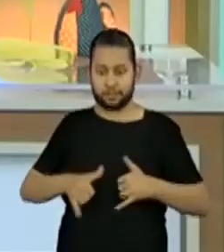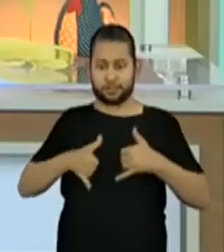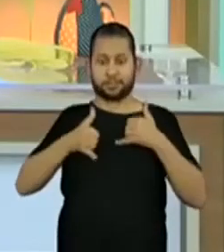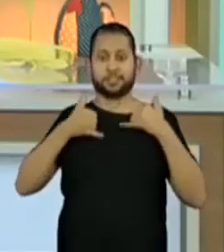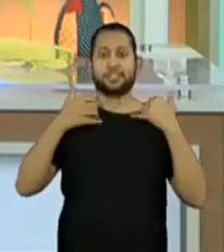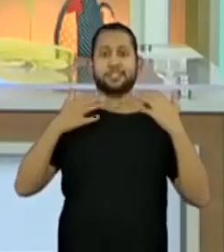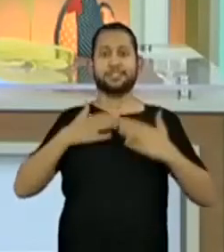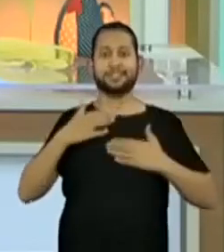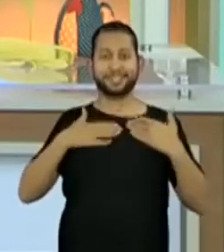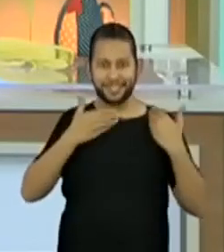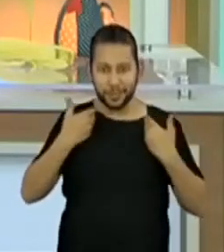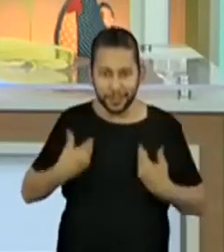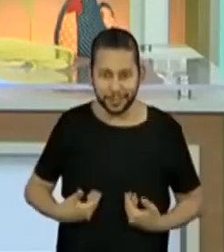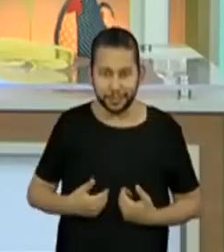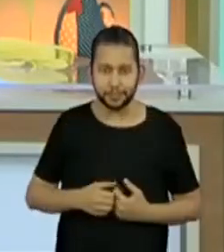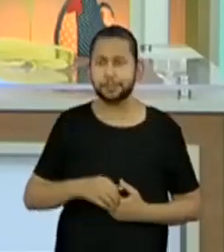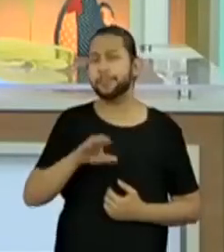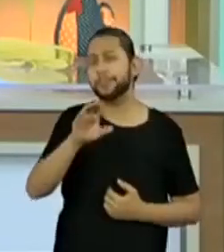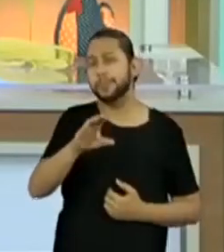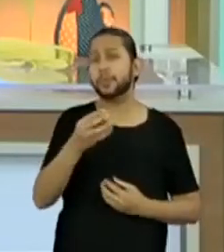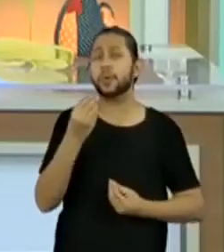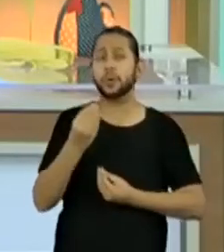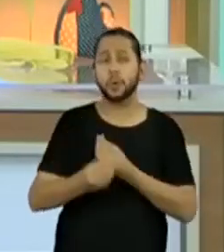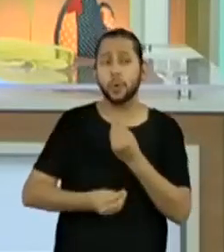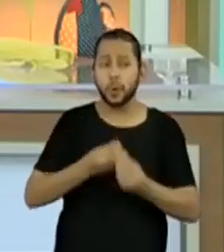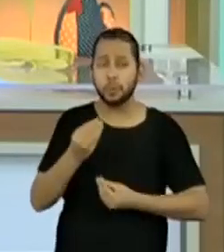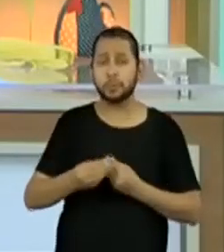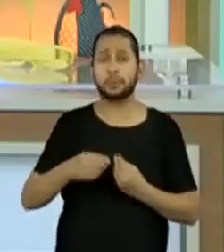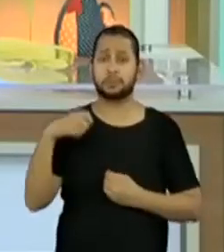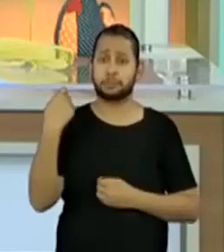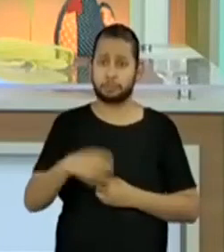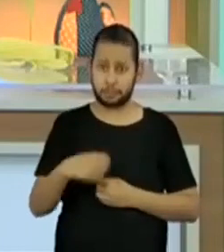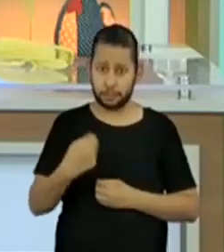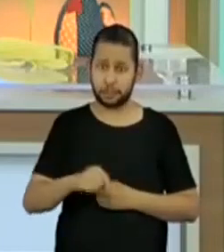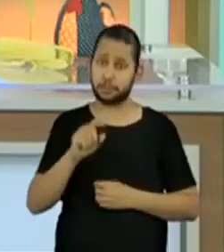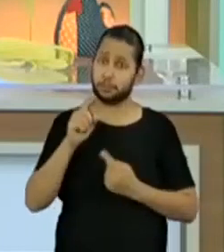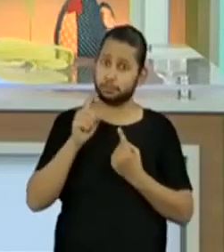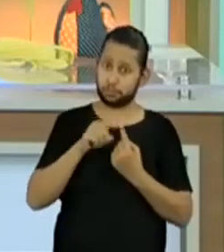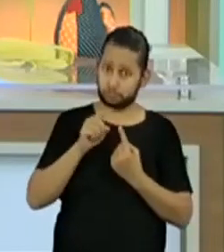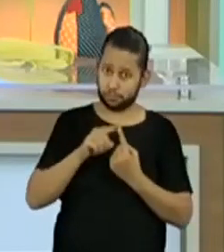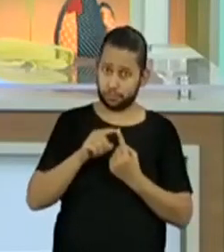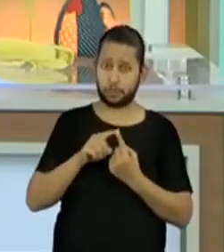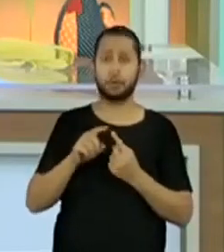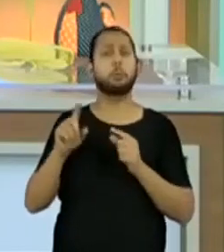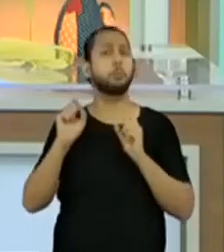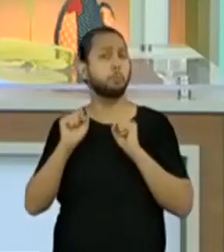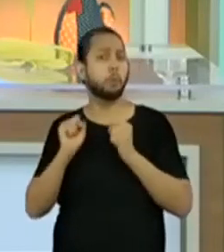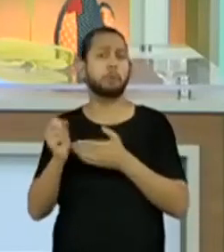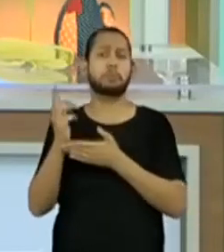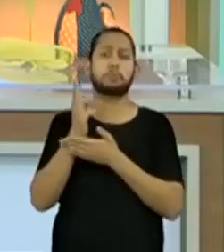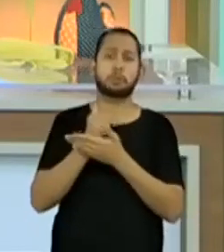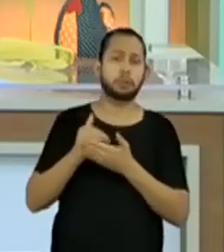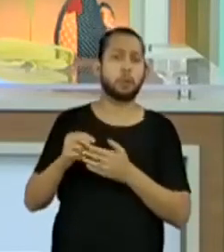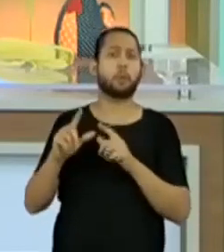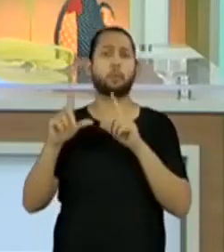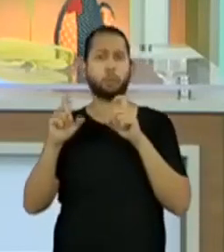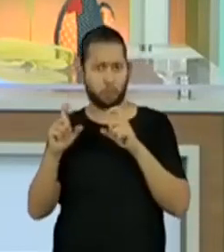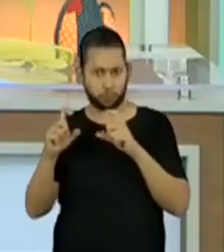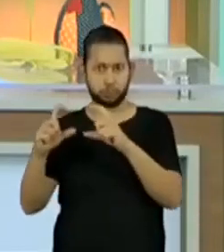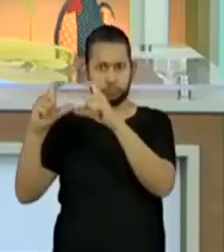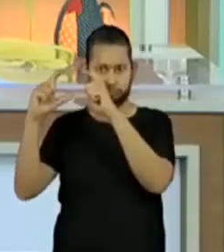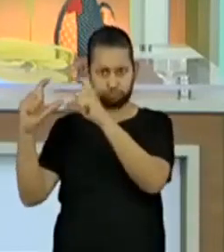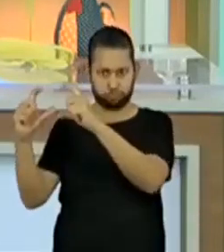uma cadeia alimentar, nós devemos utilizar imagens, né? Podem ser desenhos,